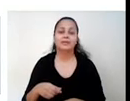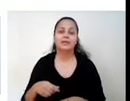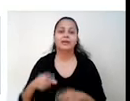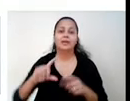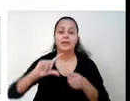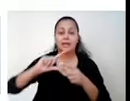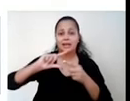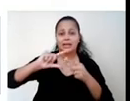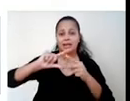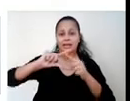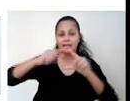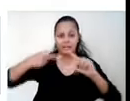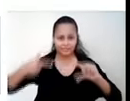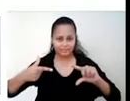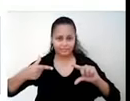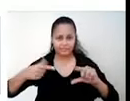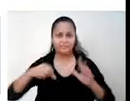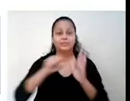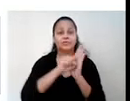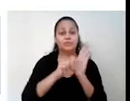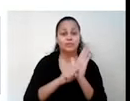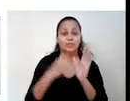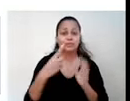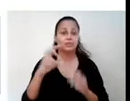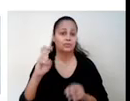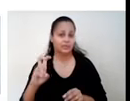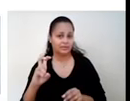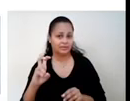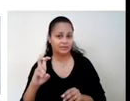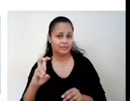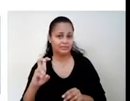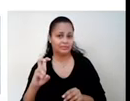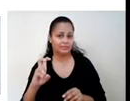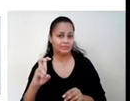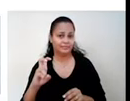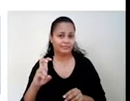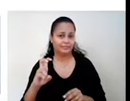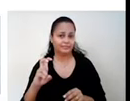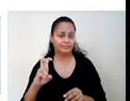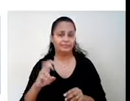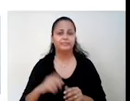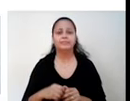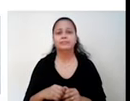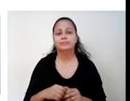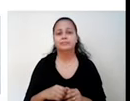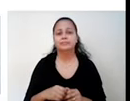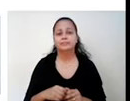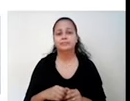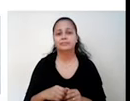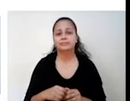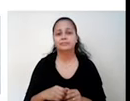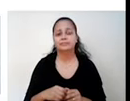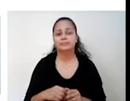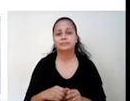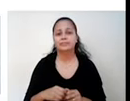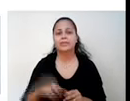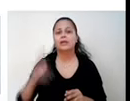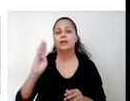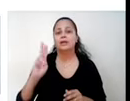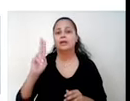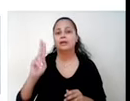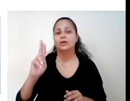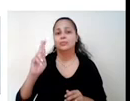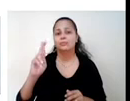período posterior, a partir do século XV, essa designação, a